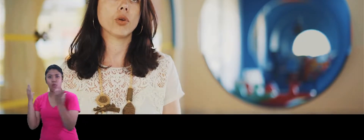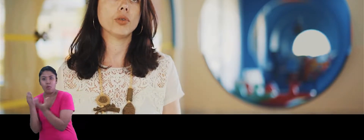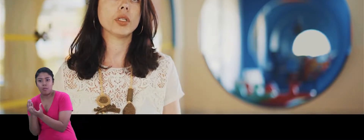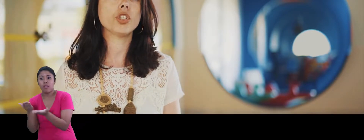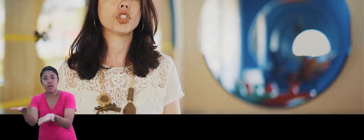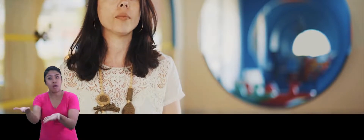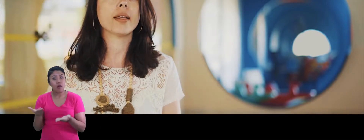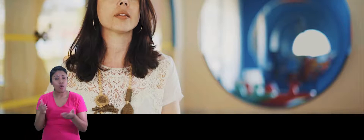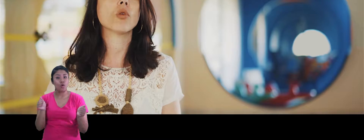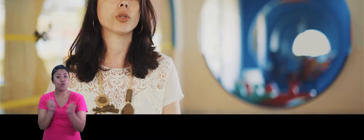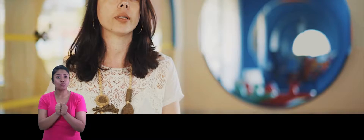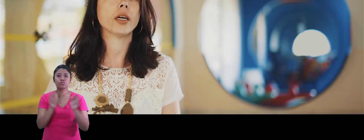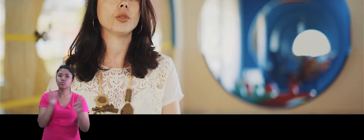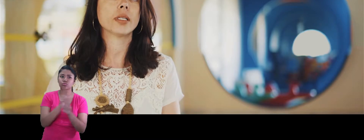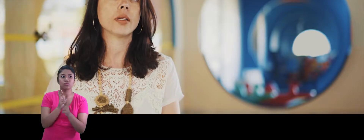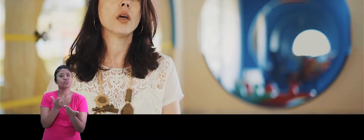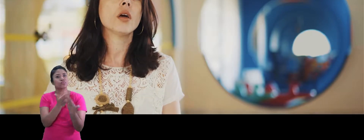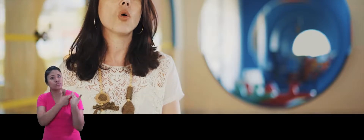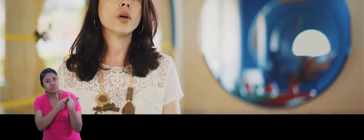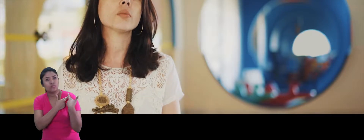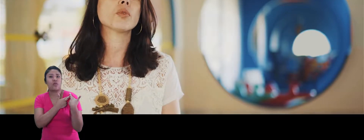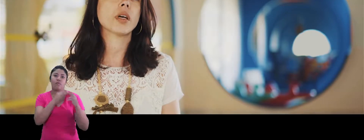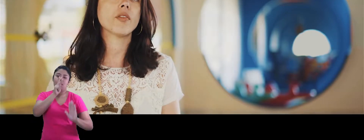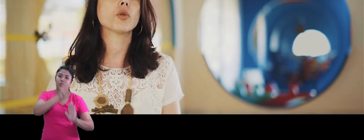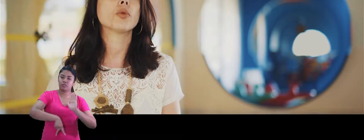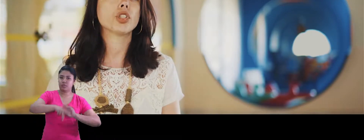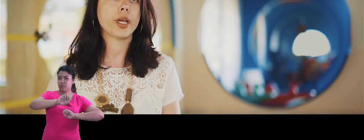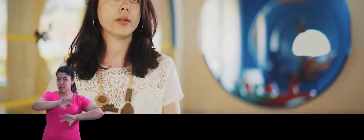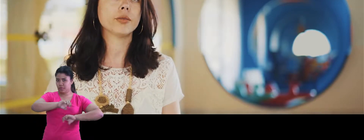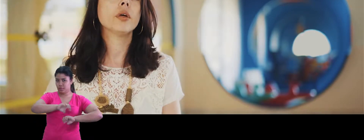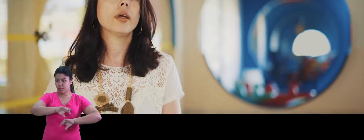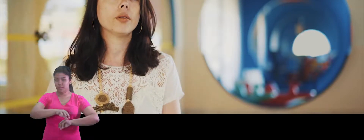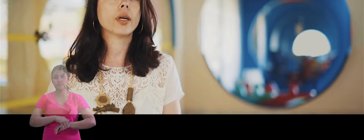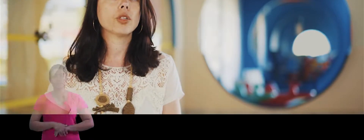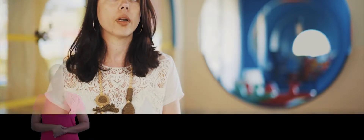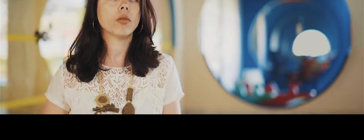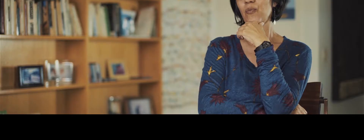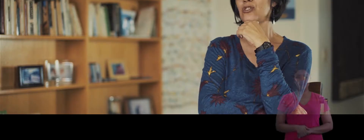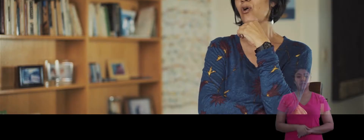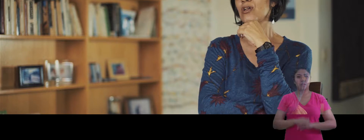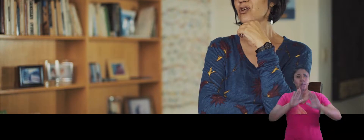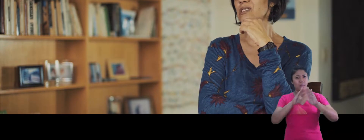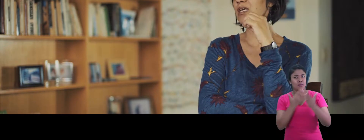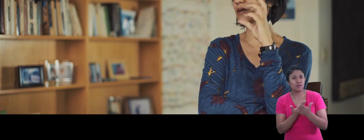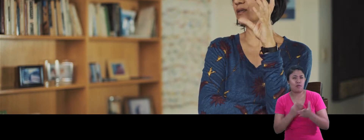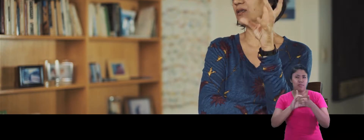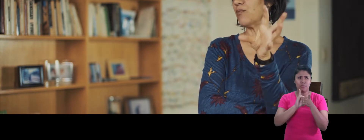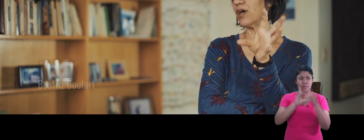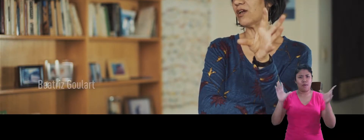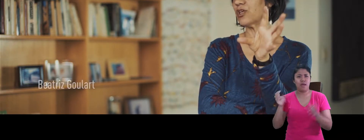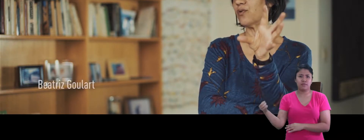os territórios e chame essa comunidade para ser corresponsável por um projeto educacional. Uma escola